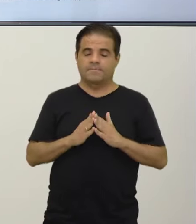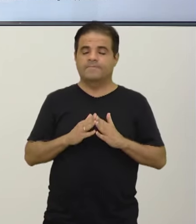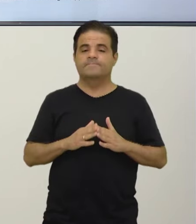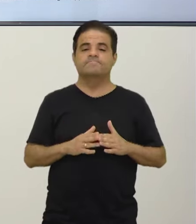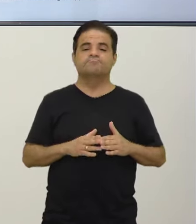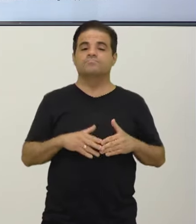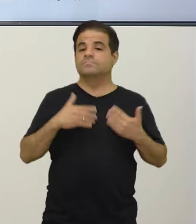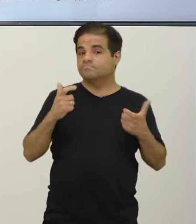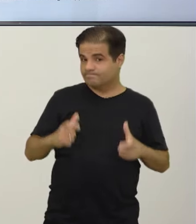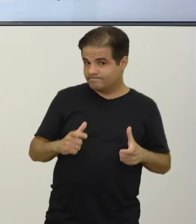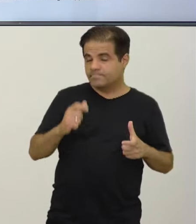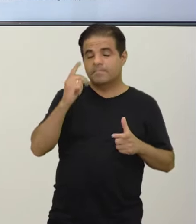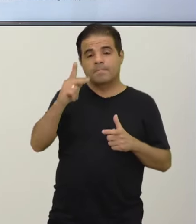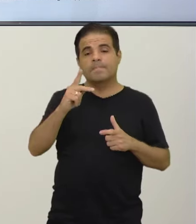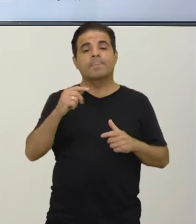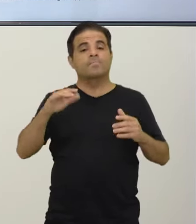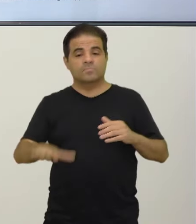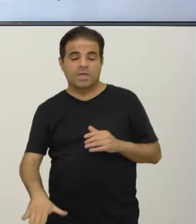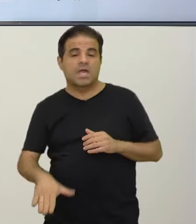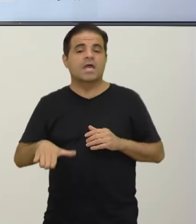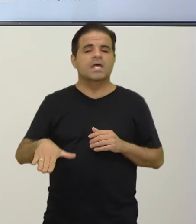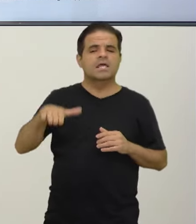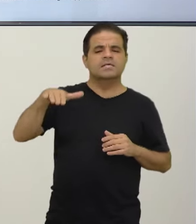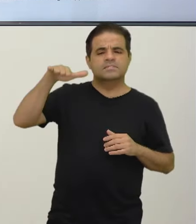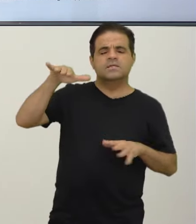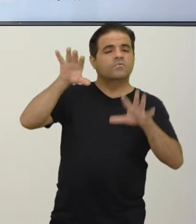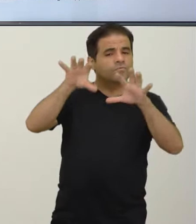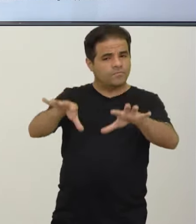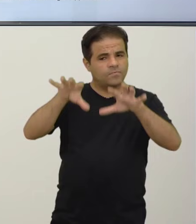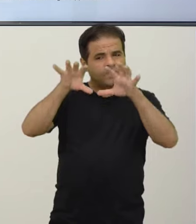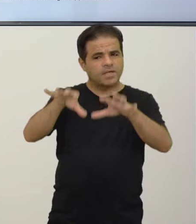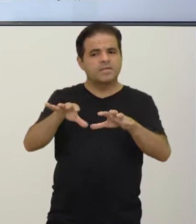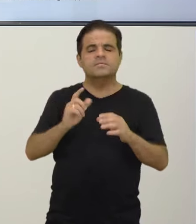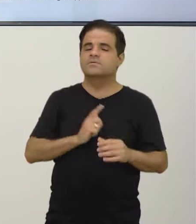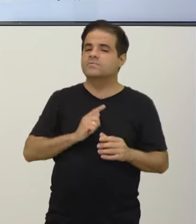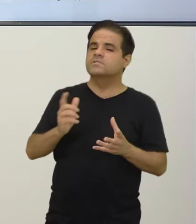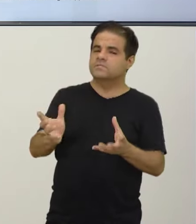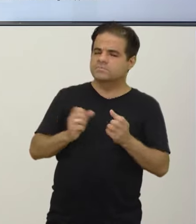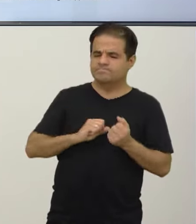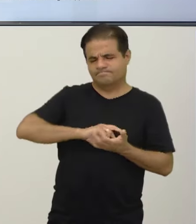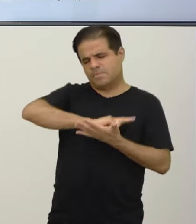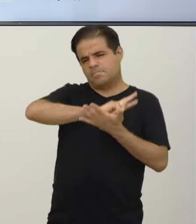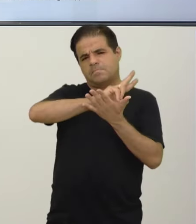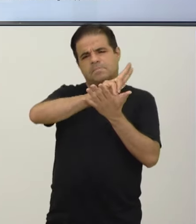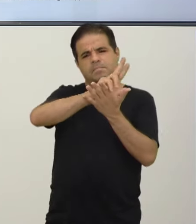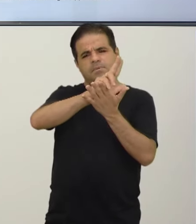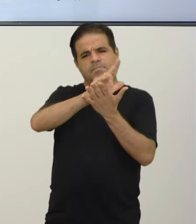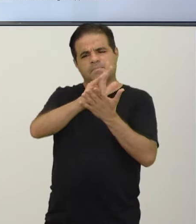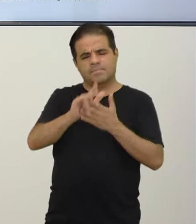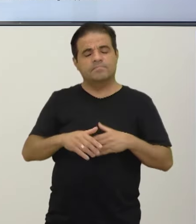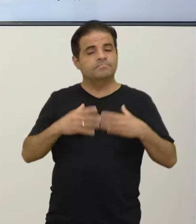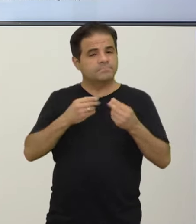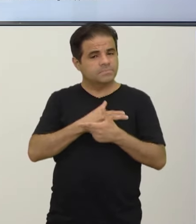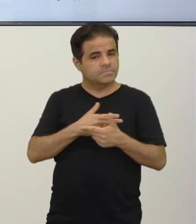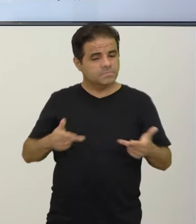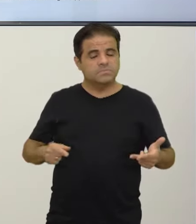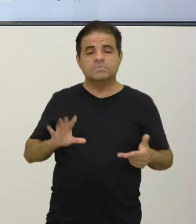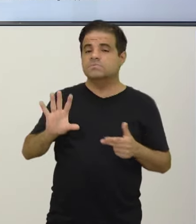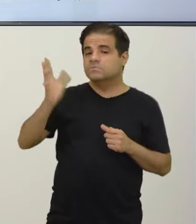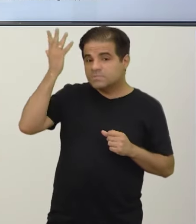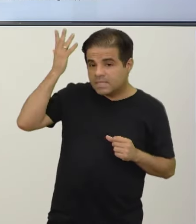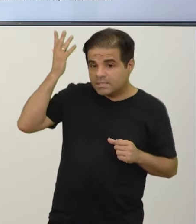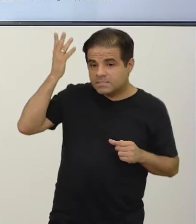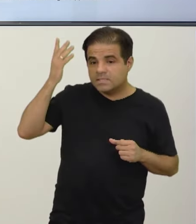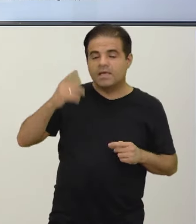a ver com o lugar onde você cresceu, com as influências que você teve, com um monte de aspectos. E o que acontece?